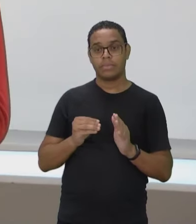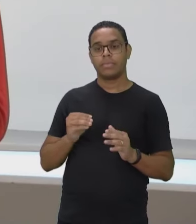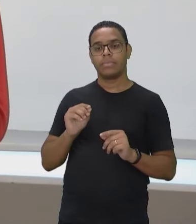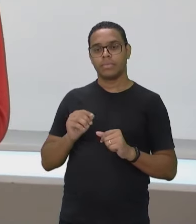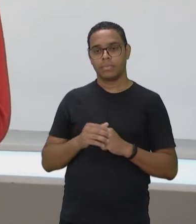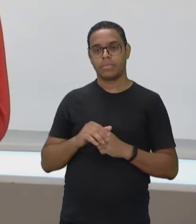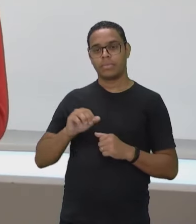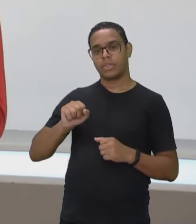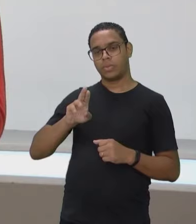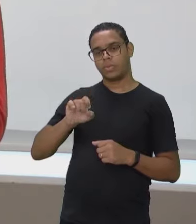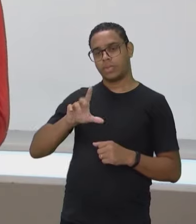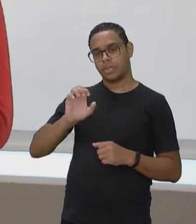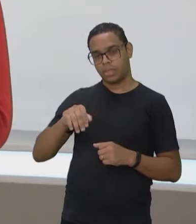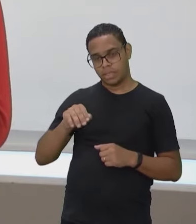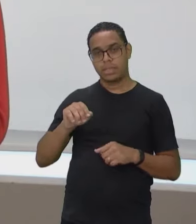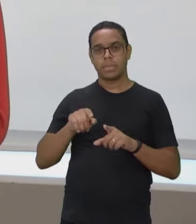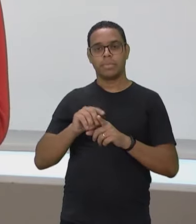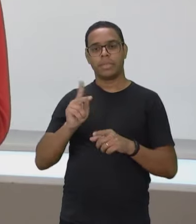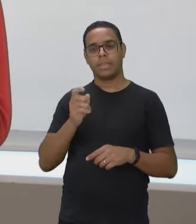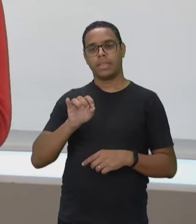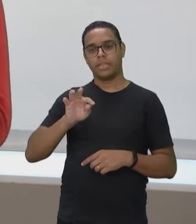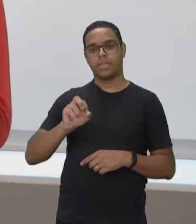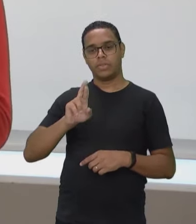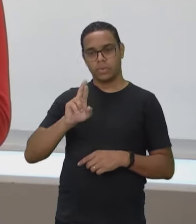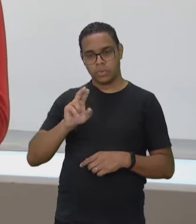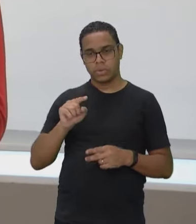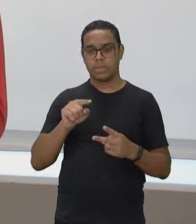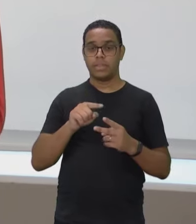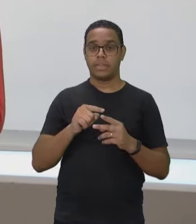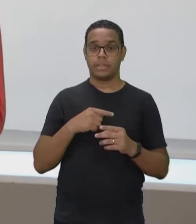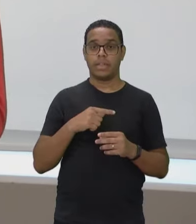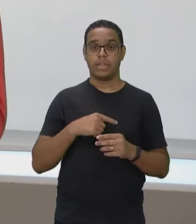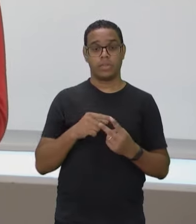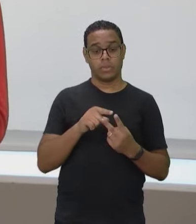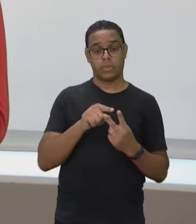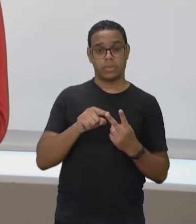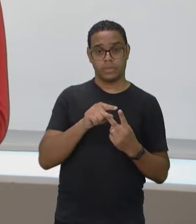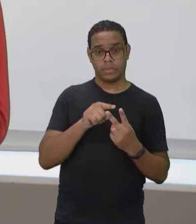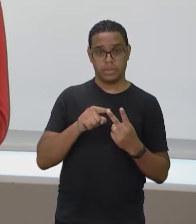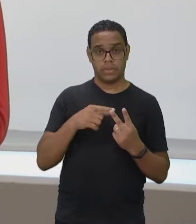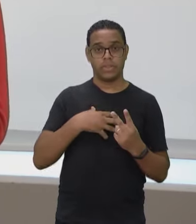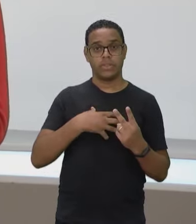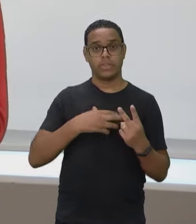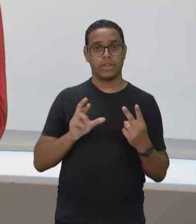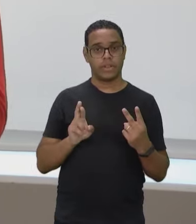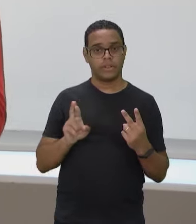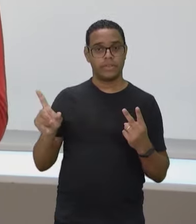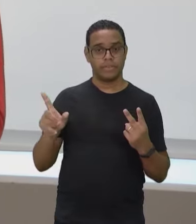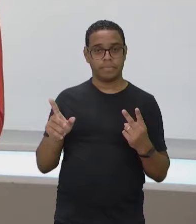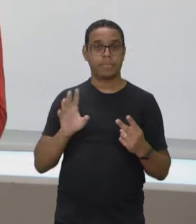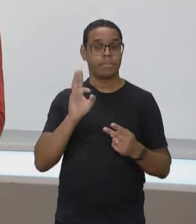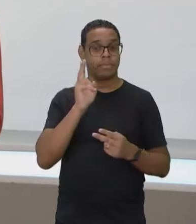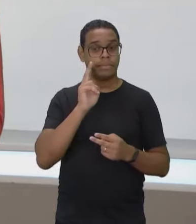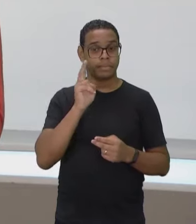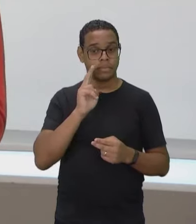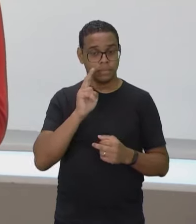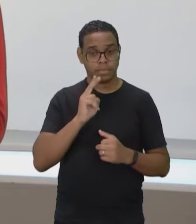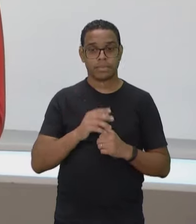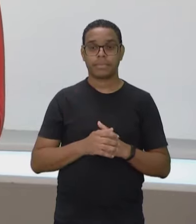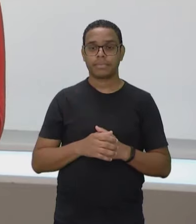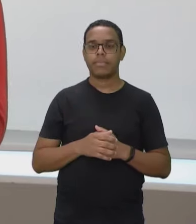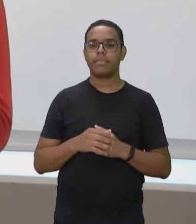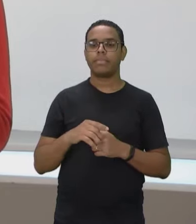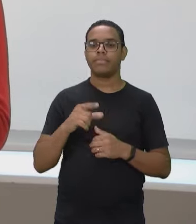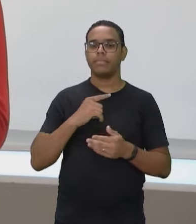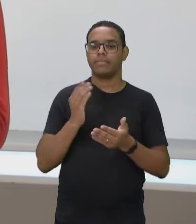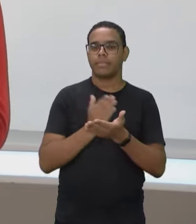da Suelen e do Heitor. Então, a gente tem dois avatares aí com características diferentes. Lembrando que no material